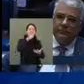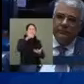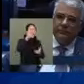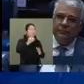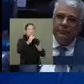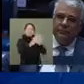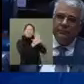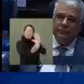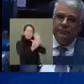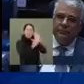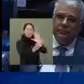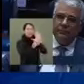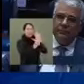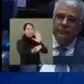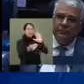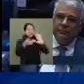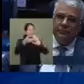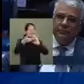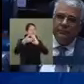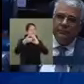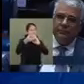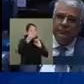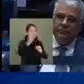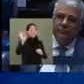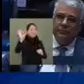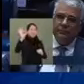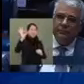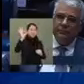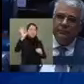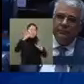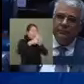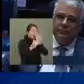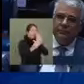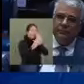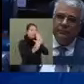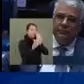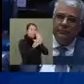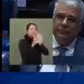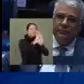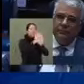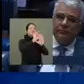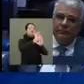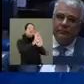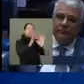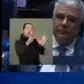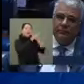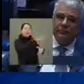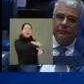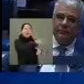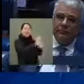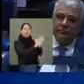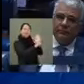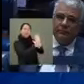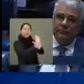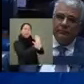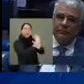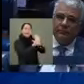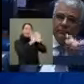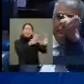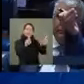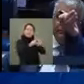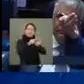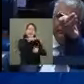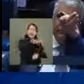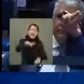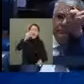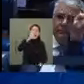no Senado Federal, não só na causa da síndrome de Dow, como agora você fala da APAI. Como